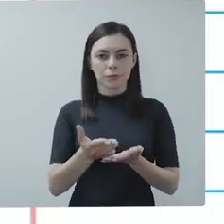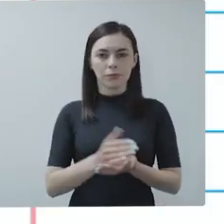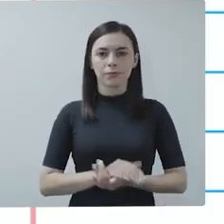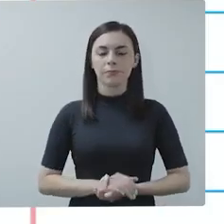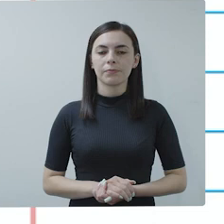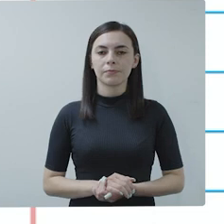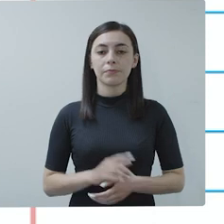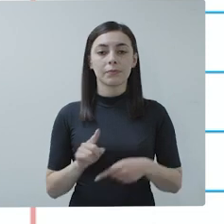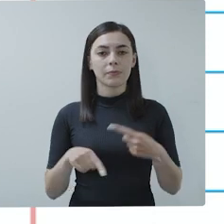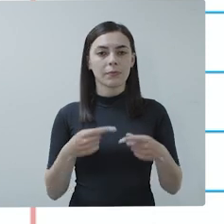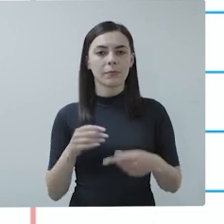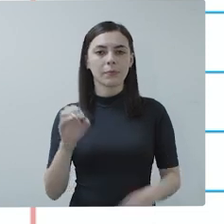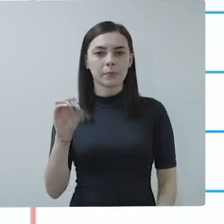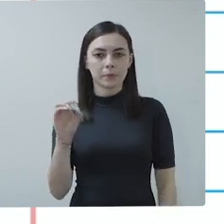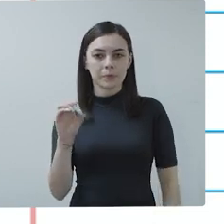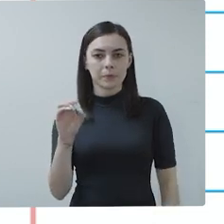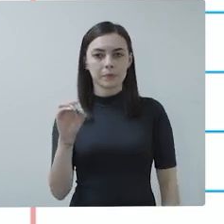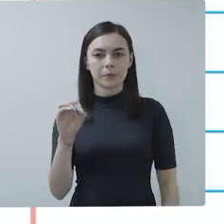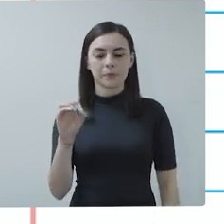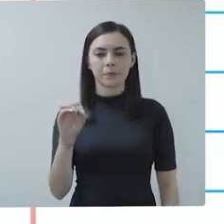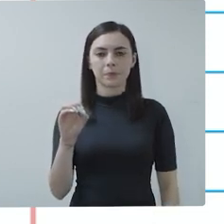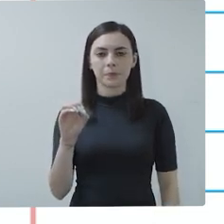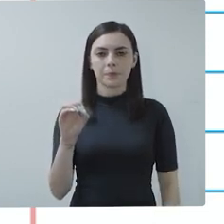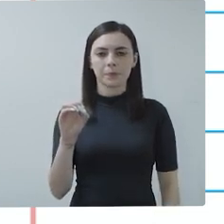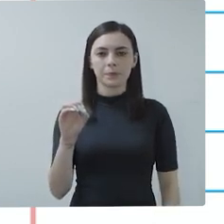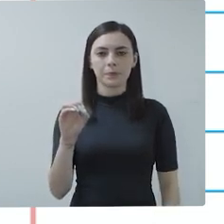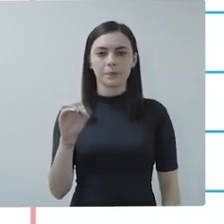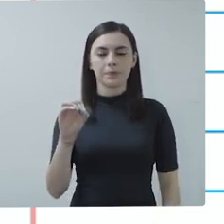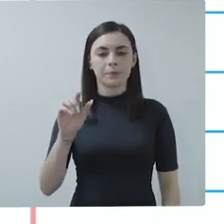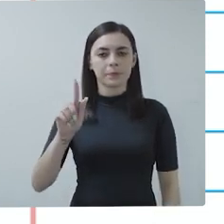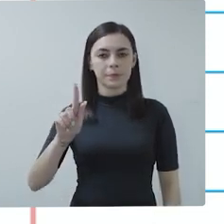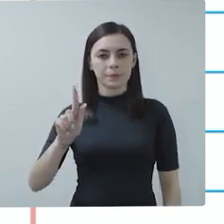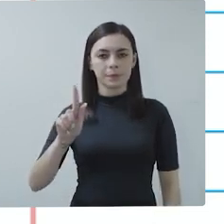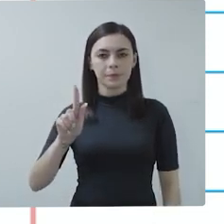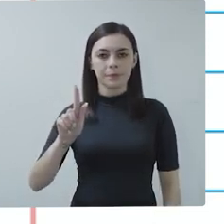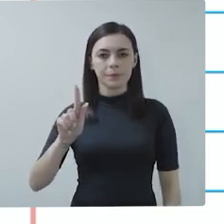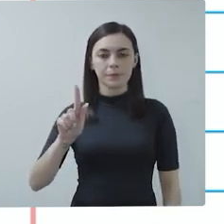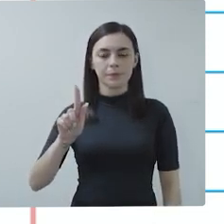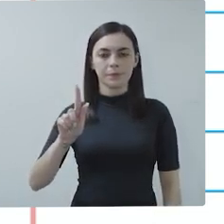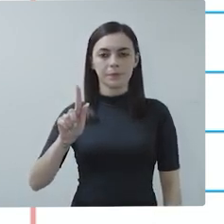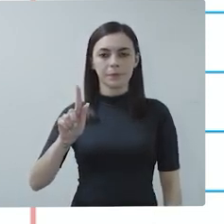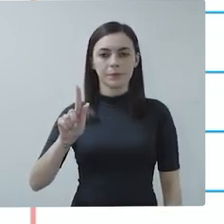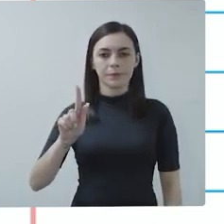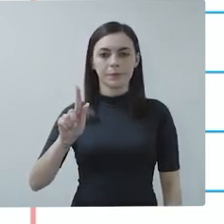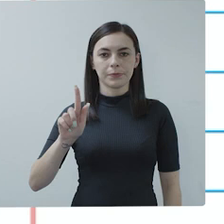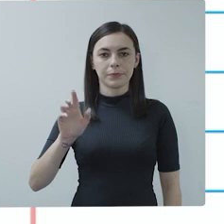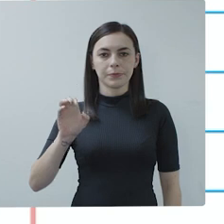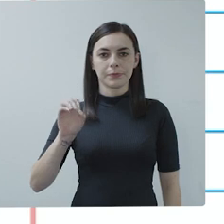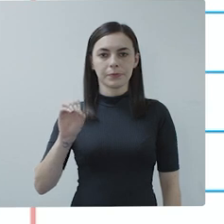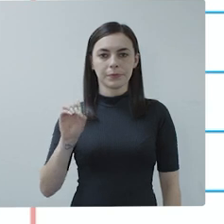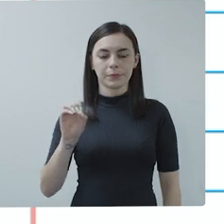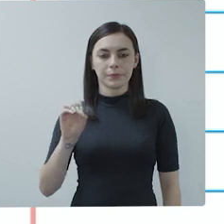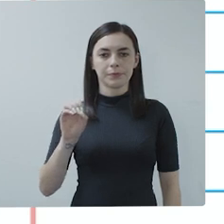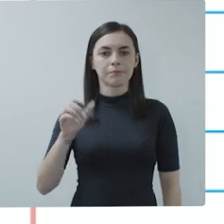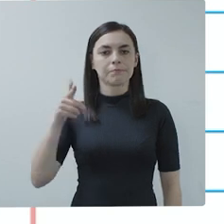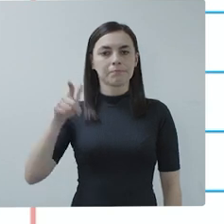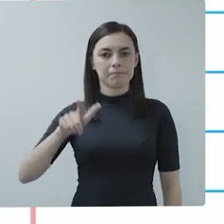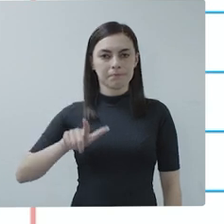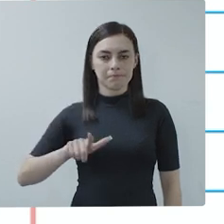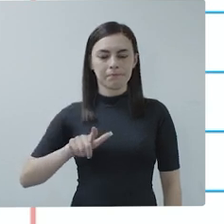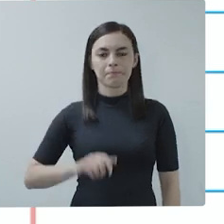Em seguida, a letra O, a letra G e a letra O